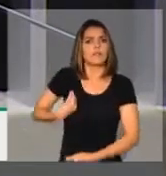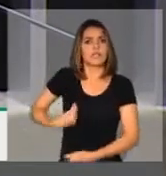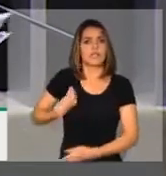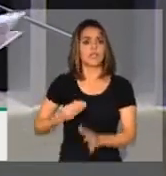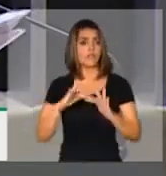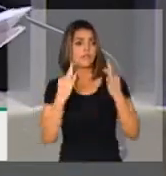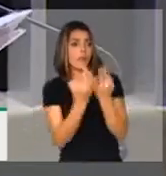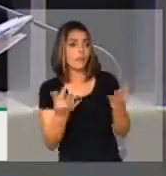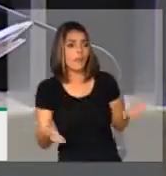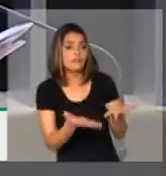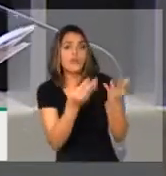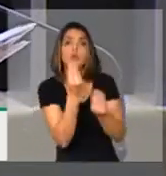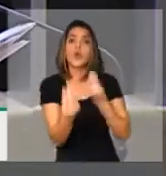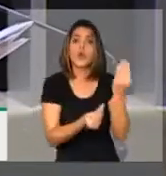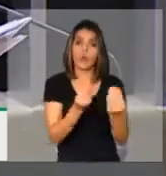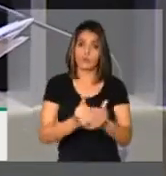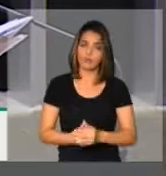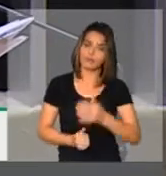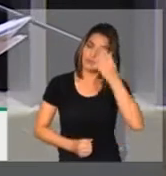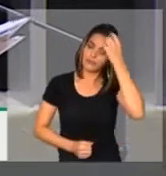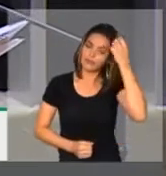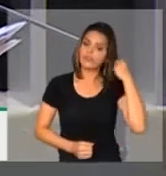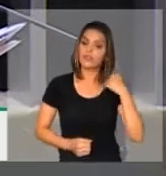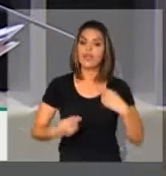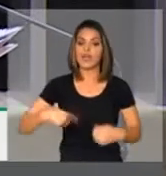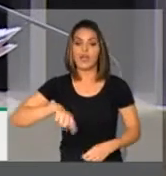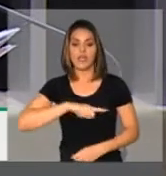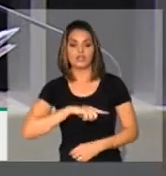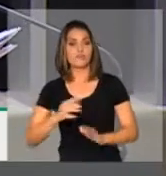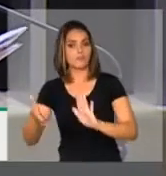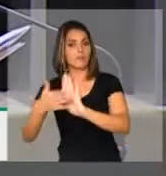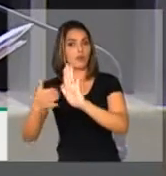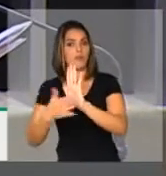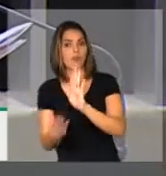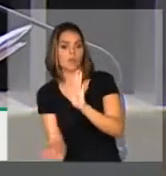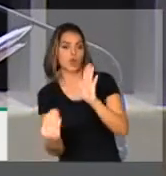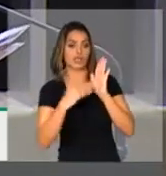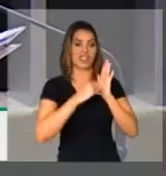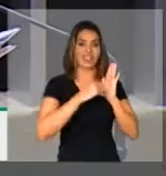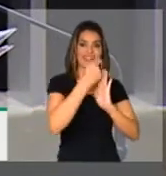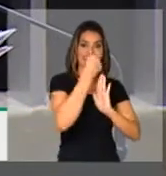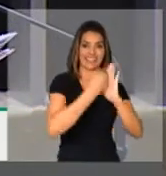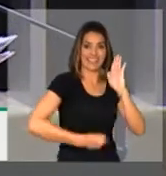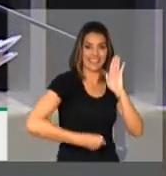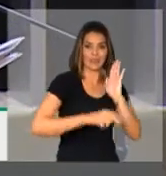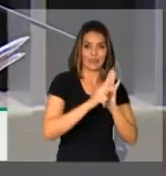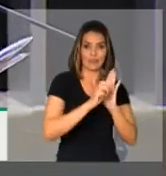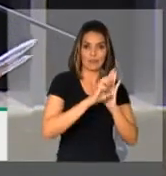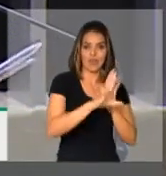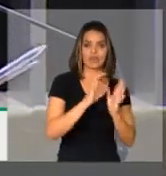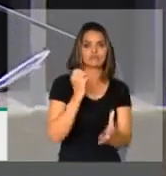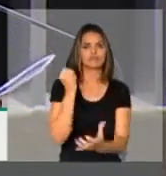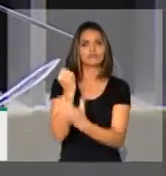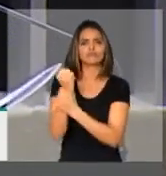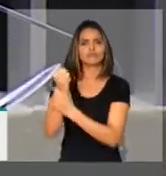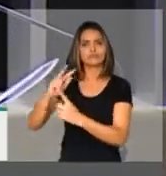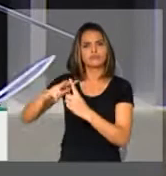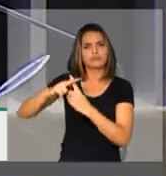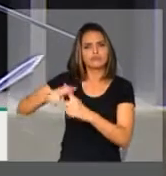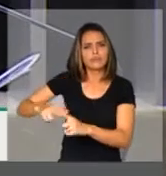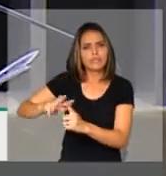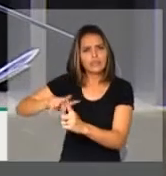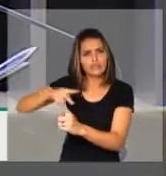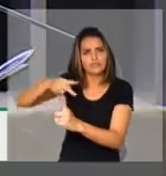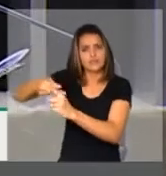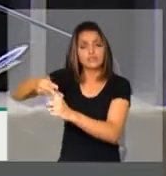forma, iremos propor a inclusão de dispositivo no texto da PEC para garantir o reajustamento de